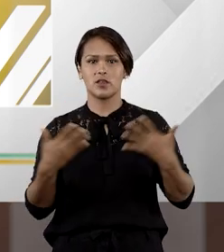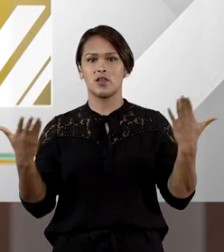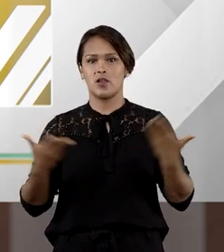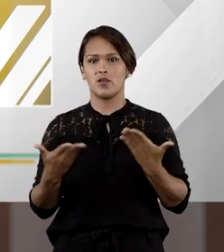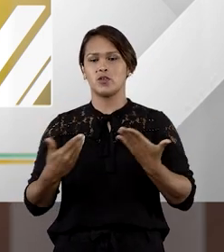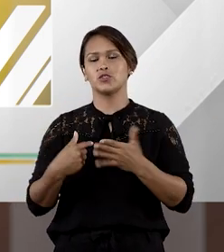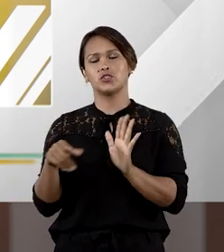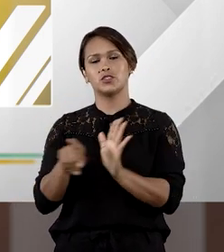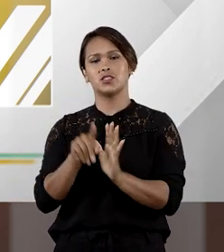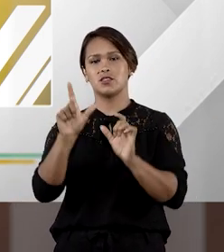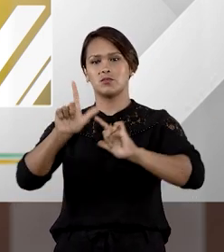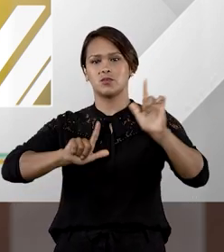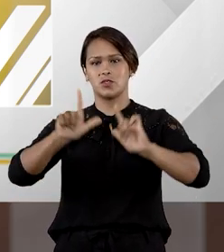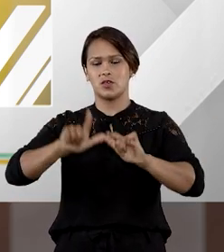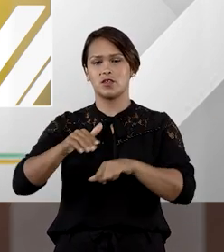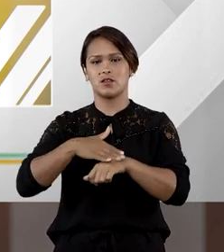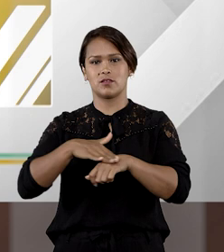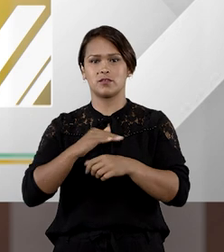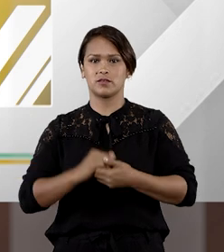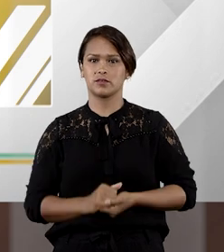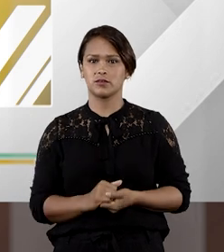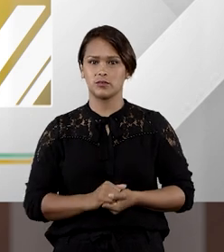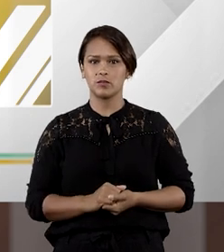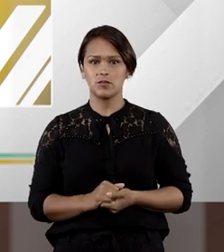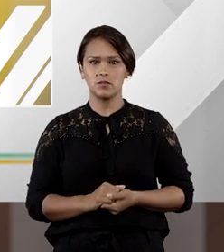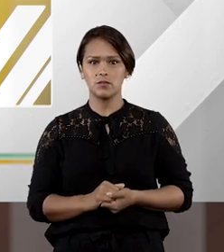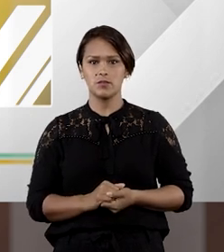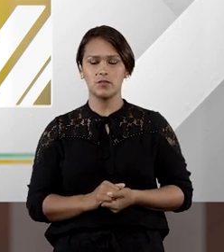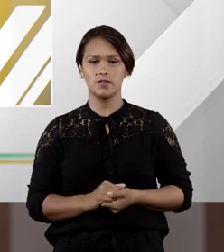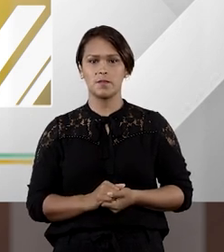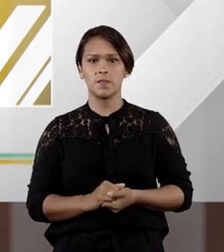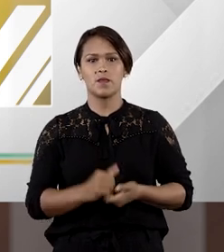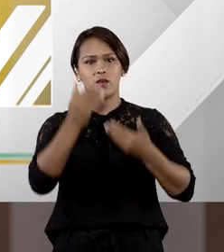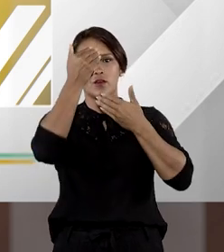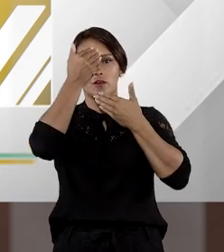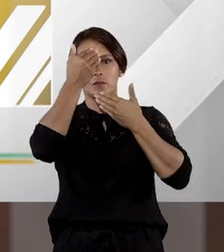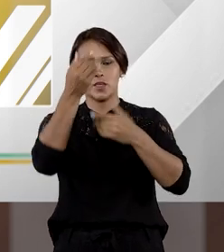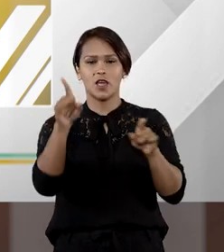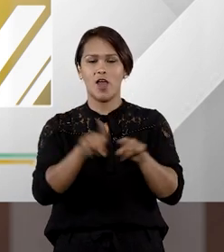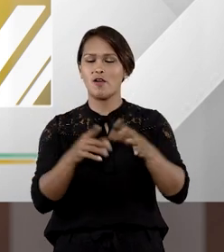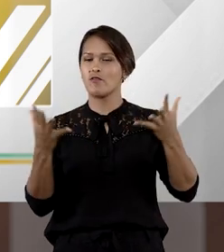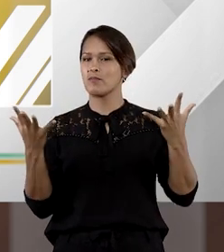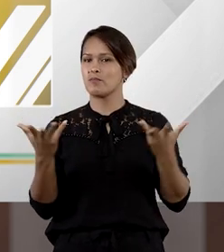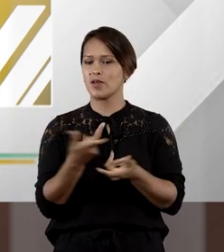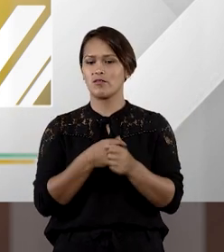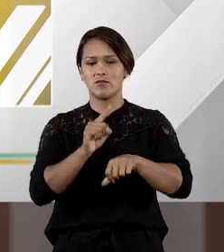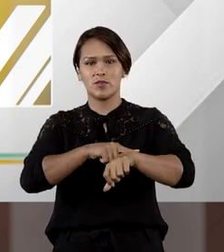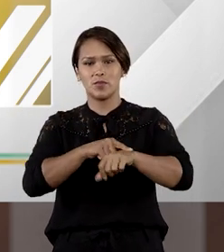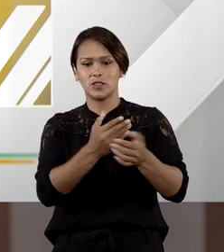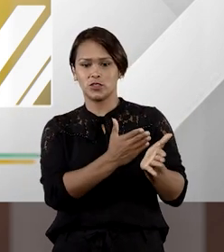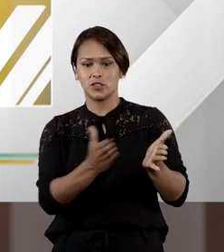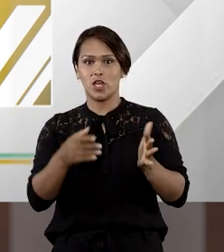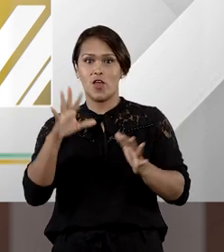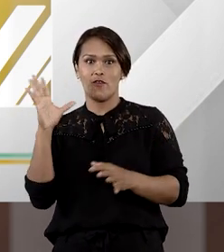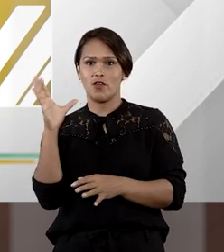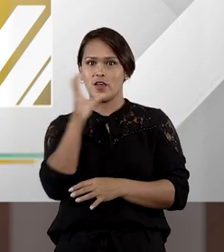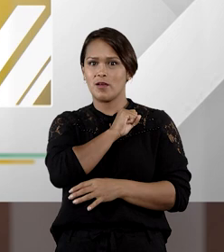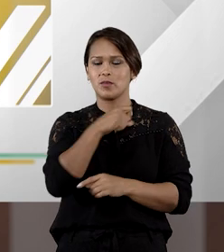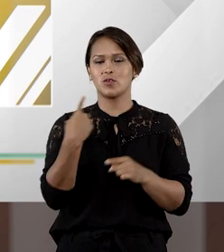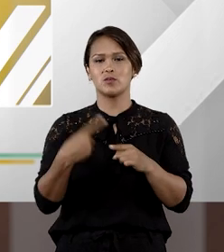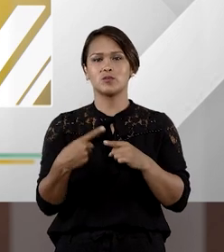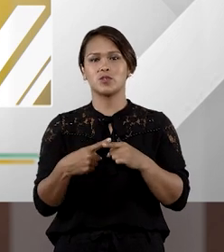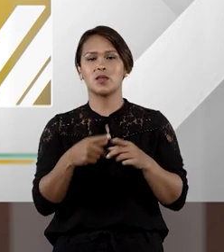esclarecimentos prestados aqui nessa nossa conversa de hoje. Muito obrigada também, foi ótimo passar esse tempo com vocês, para mim voou, né, sinal